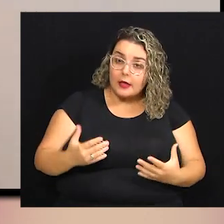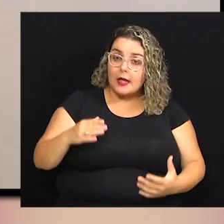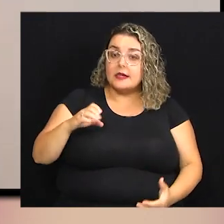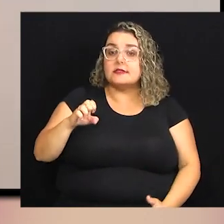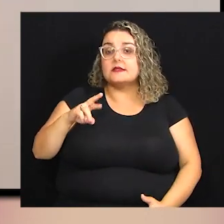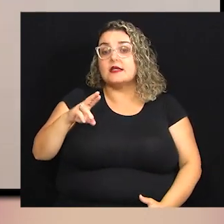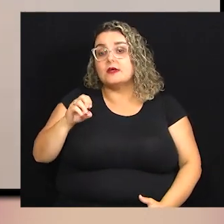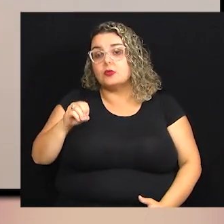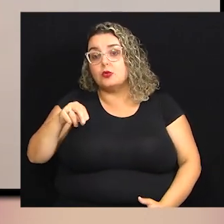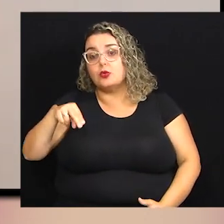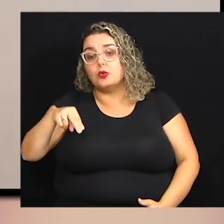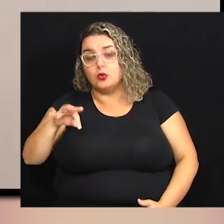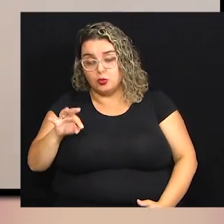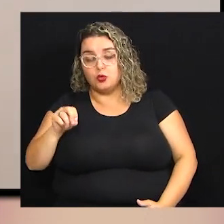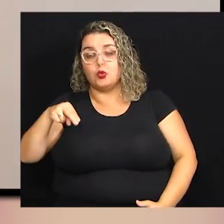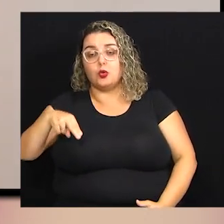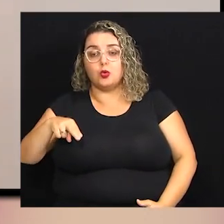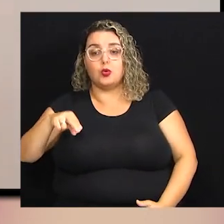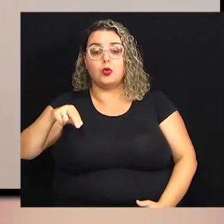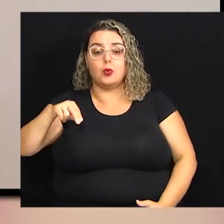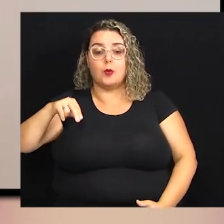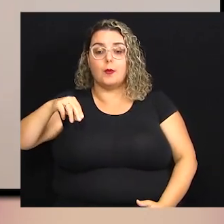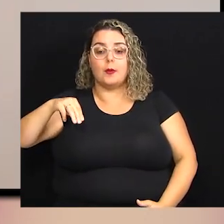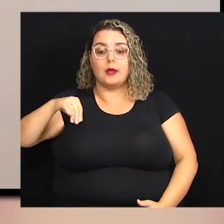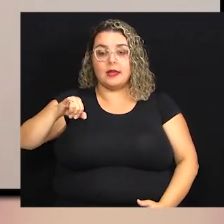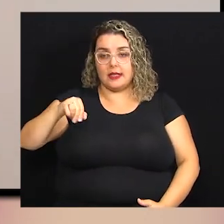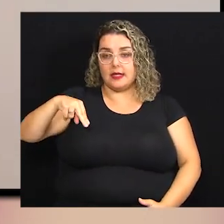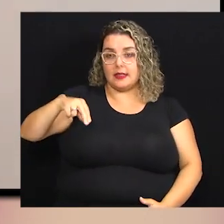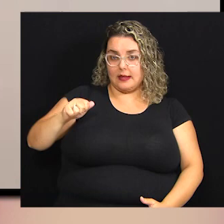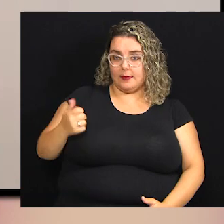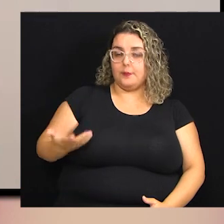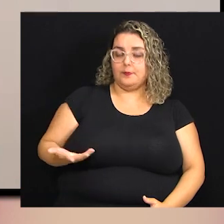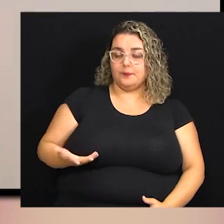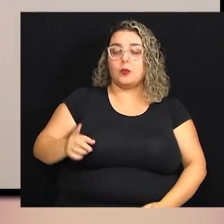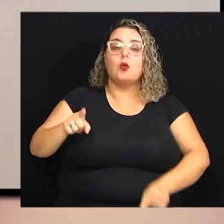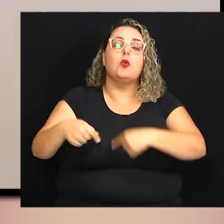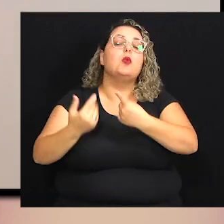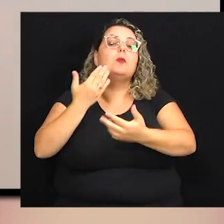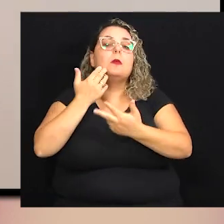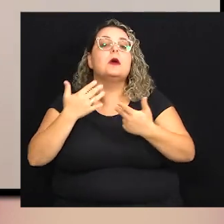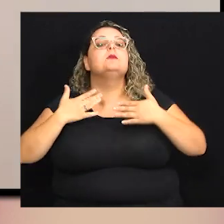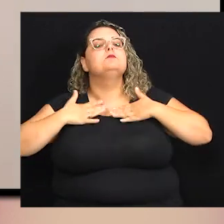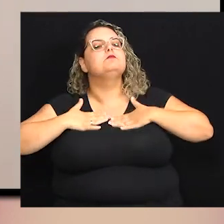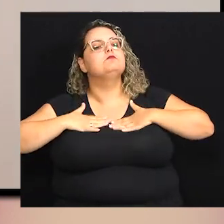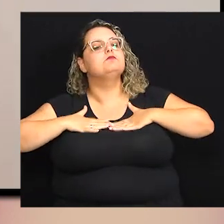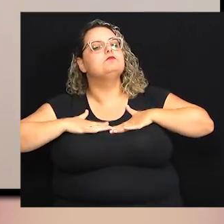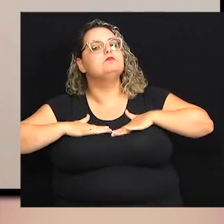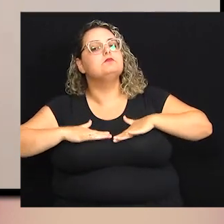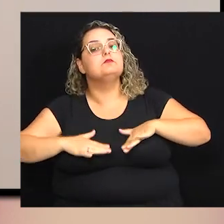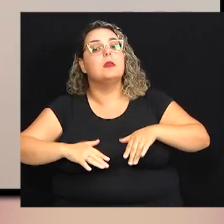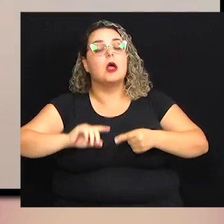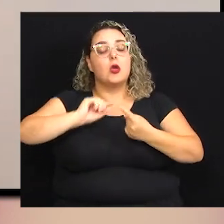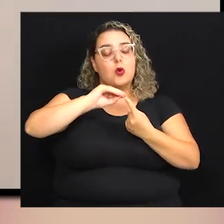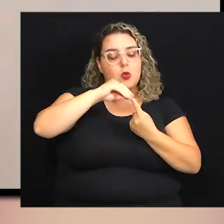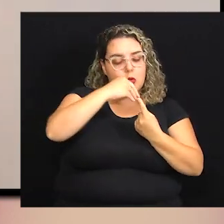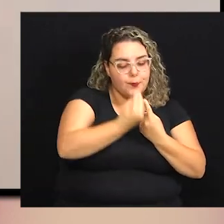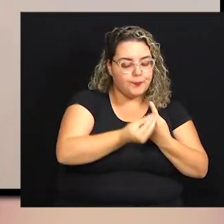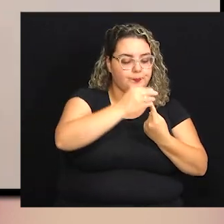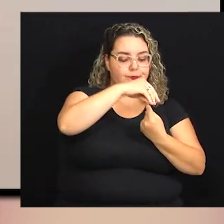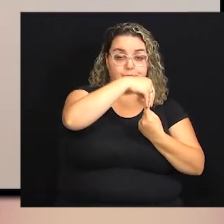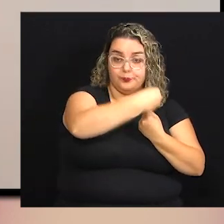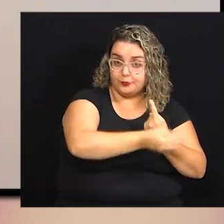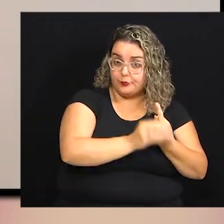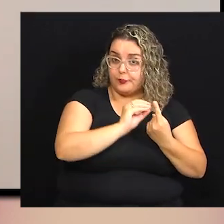é a serotonina, tá? Outro alimento muito interessante que nos acalma é a